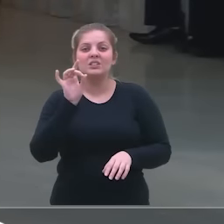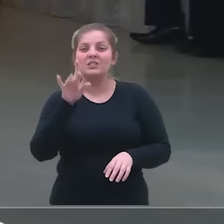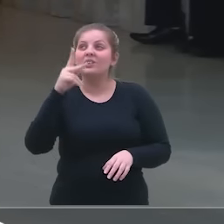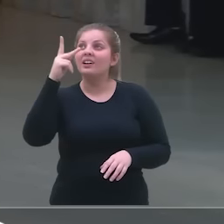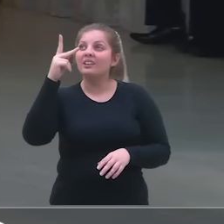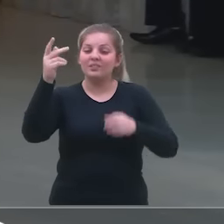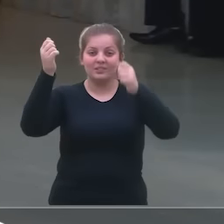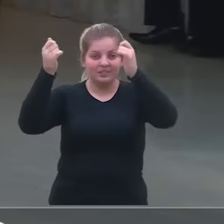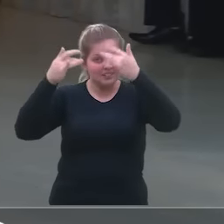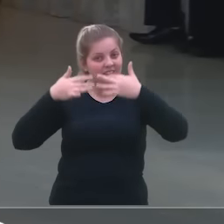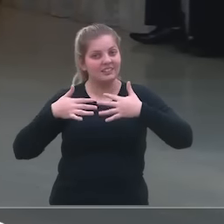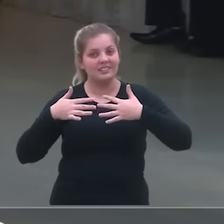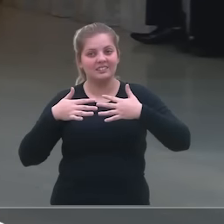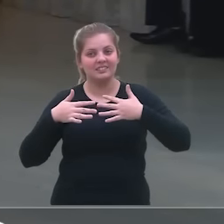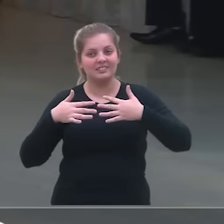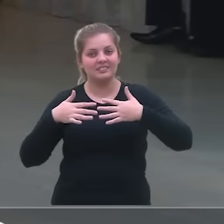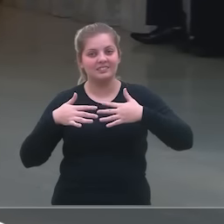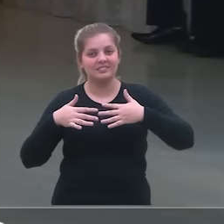minha